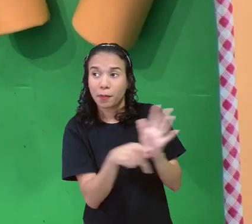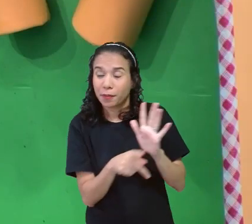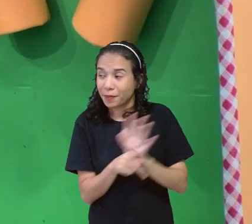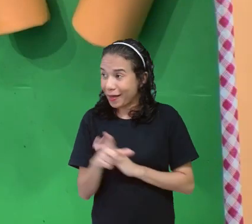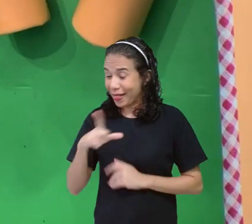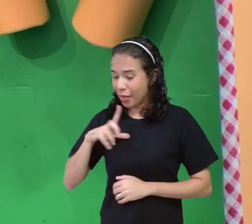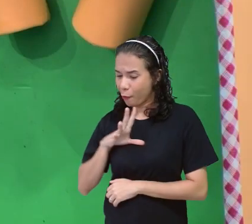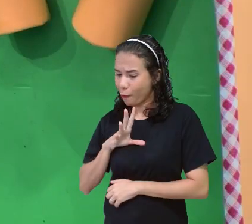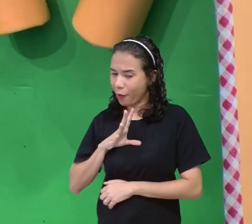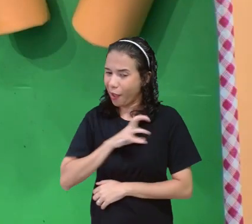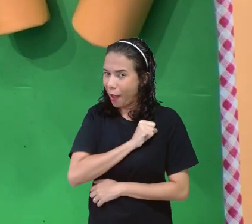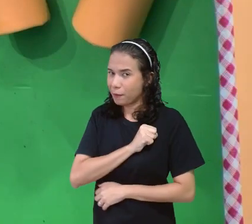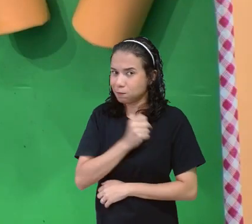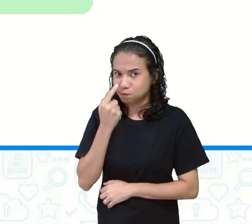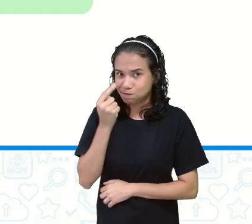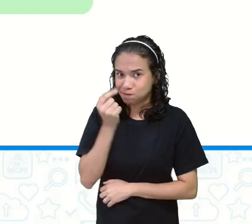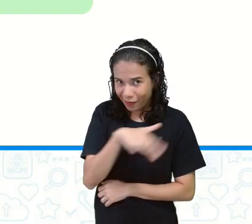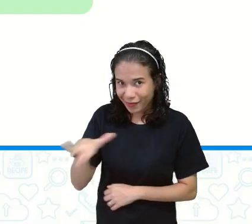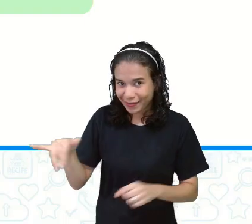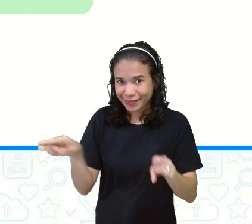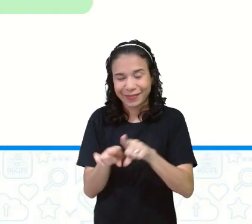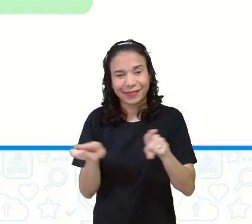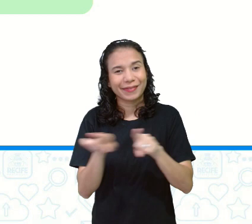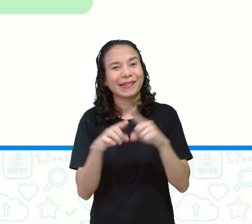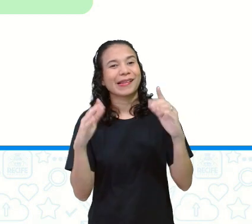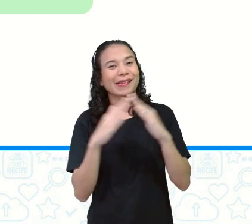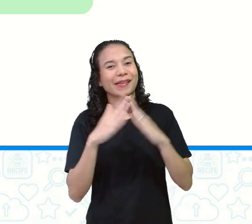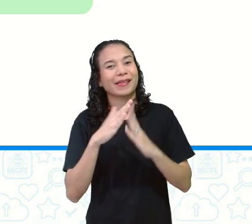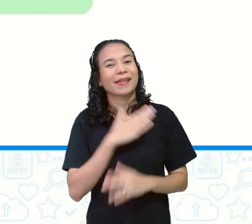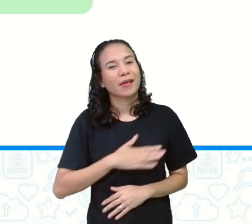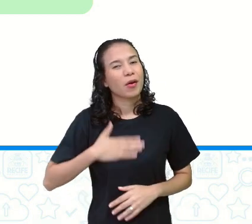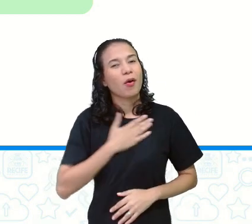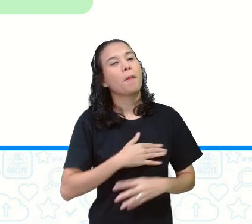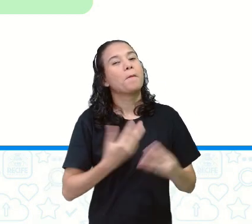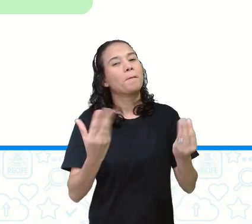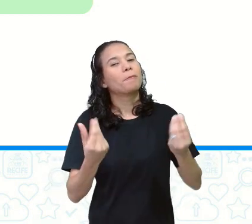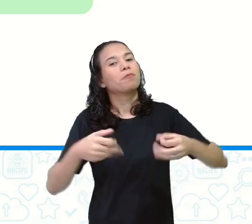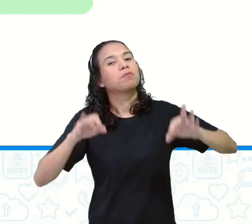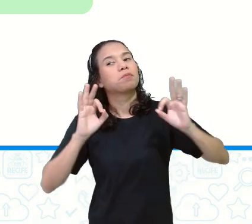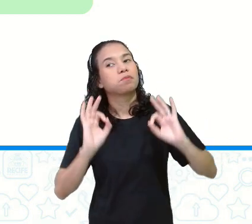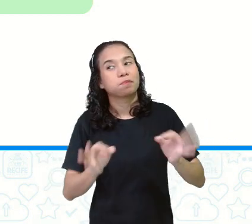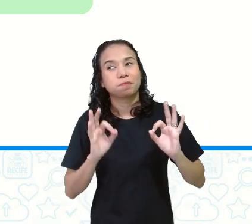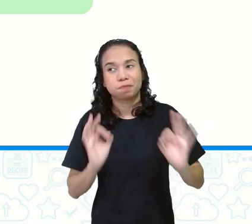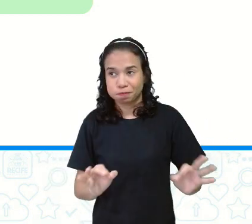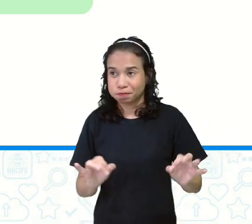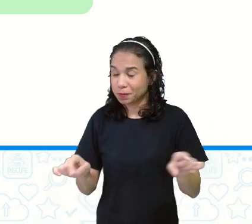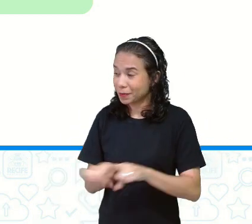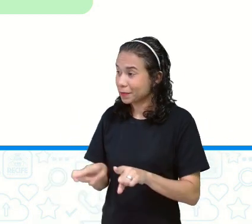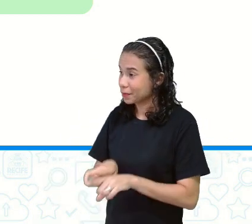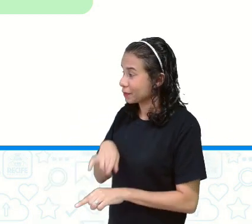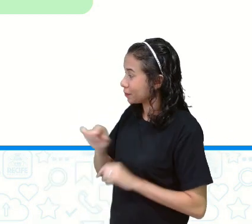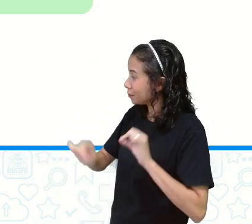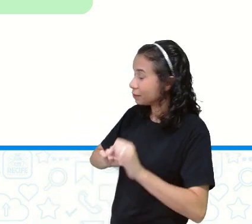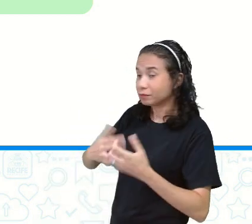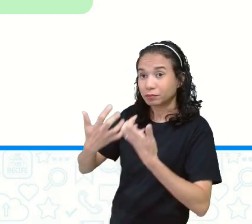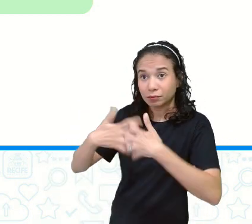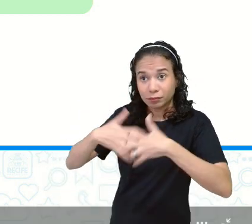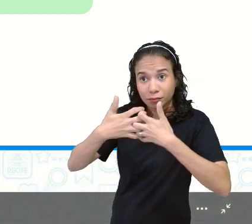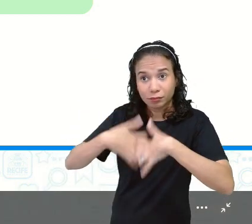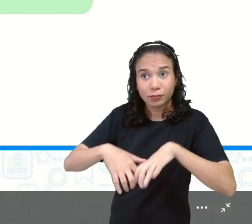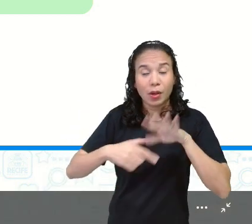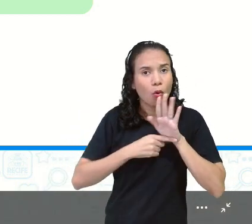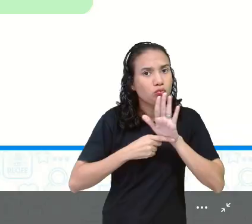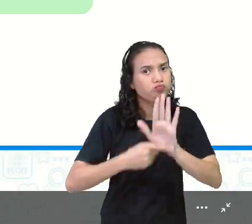amo esses quiz. E as crianças em casa também, viu, professora Josi? Com certeza. Ah, e essa máquina ajuda